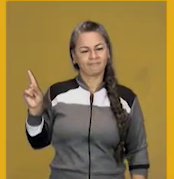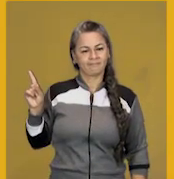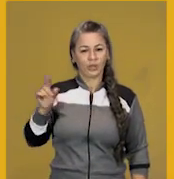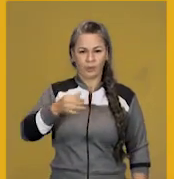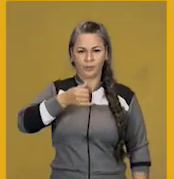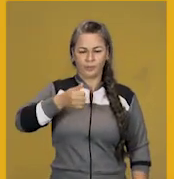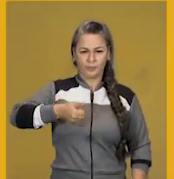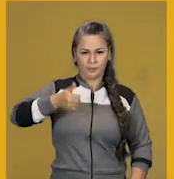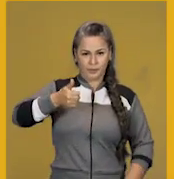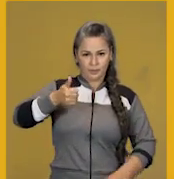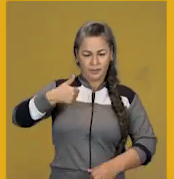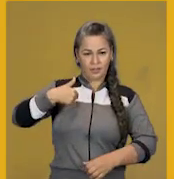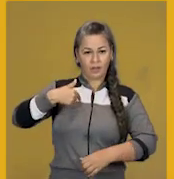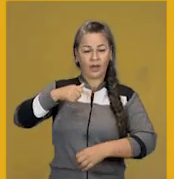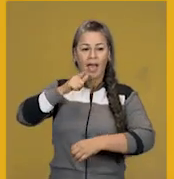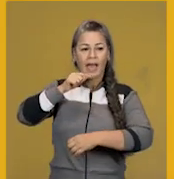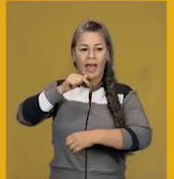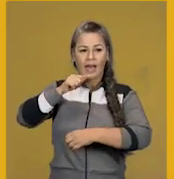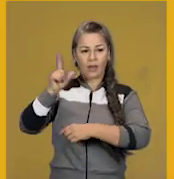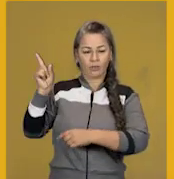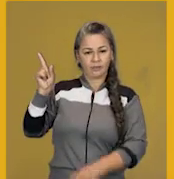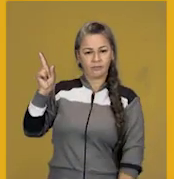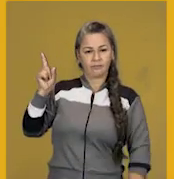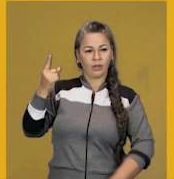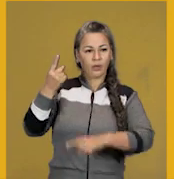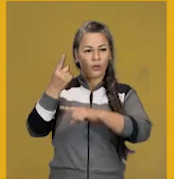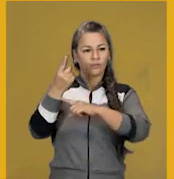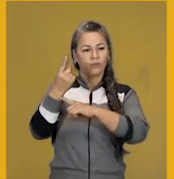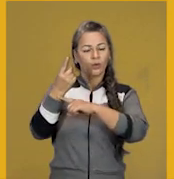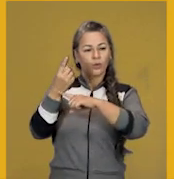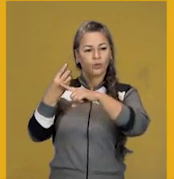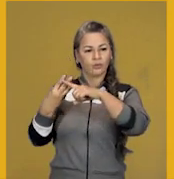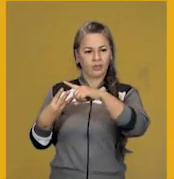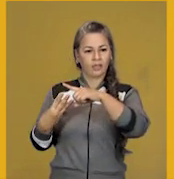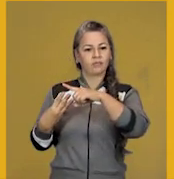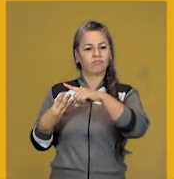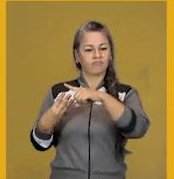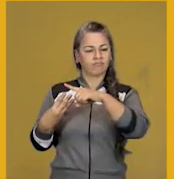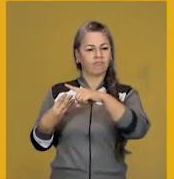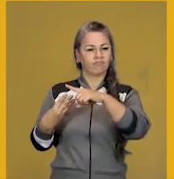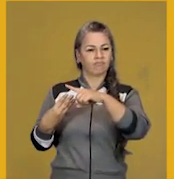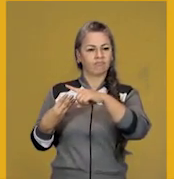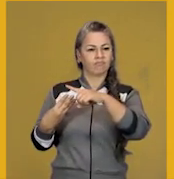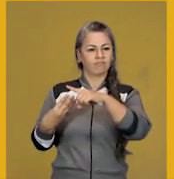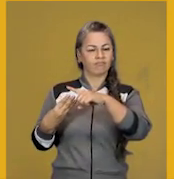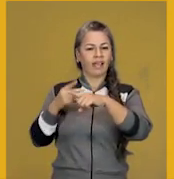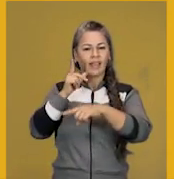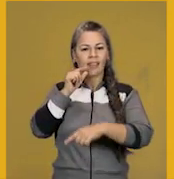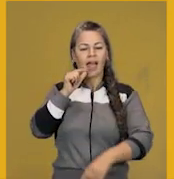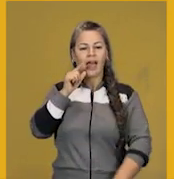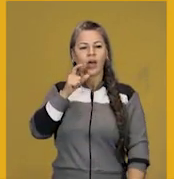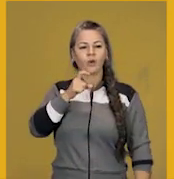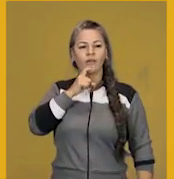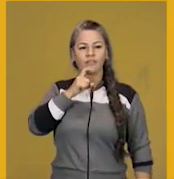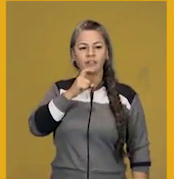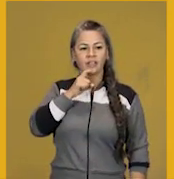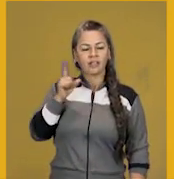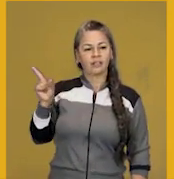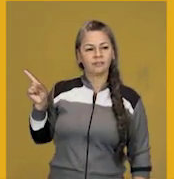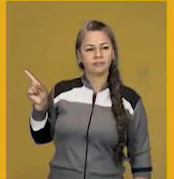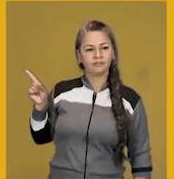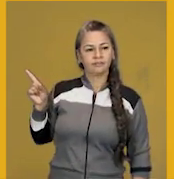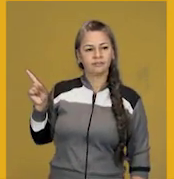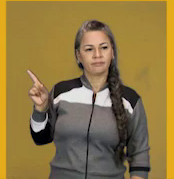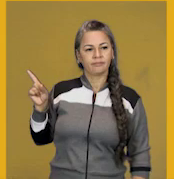da água, a massa foi de 1/3 da quantidade, né? E da massa total, e a